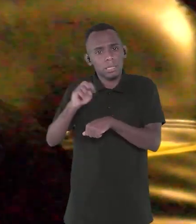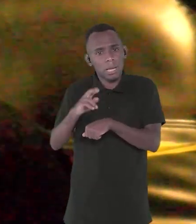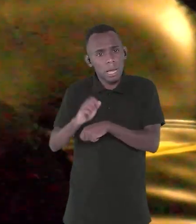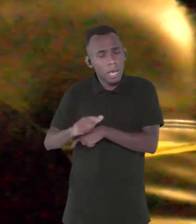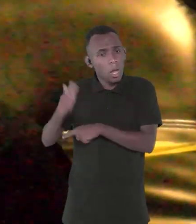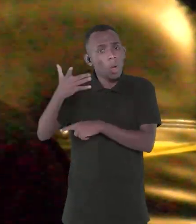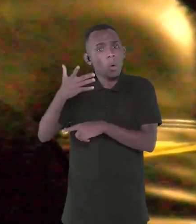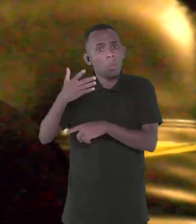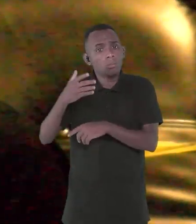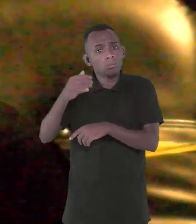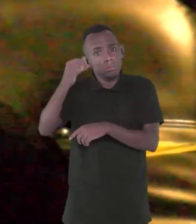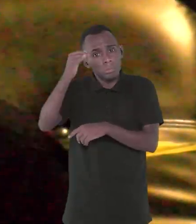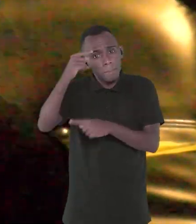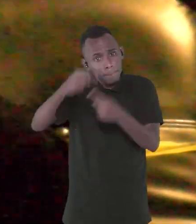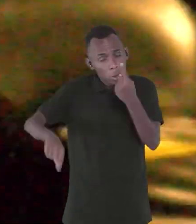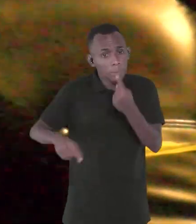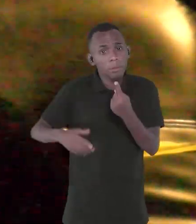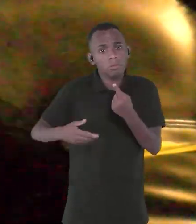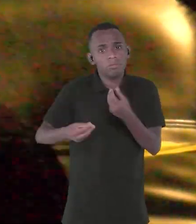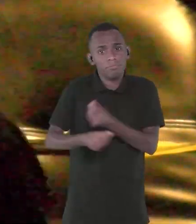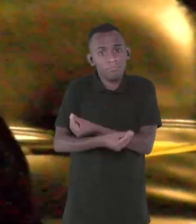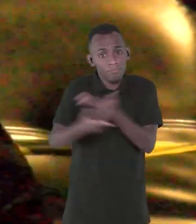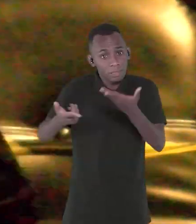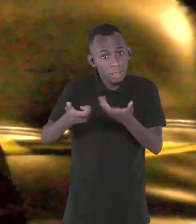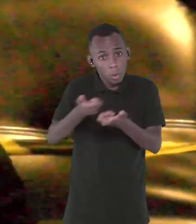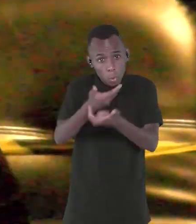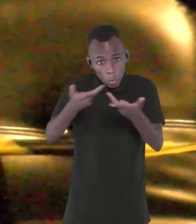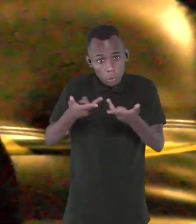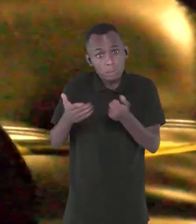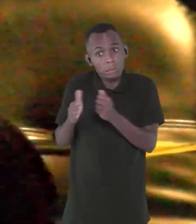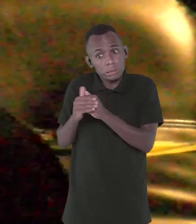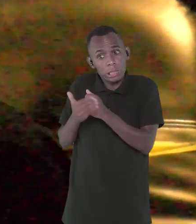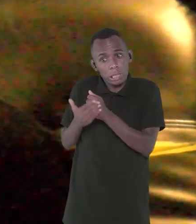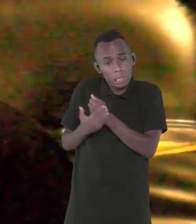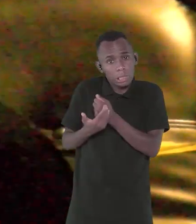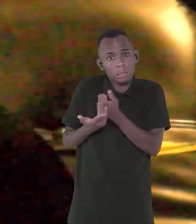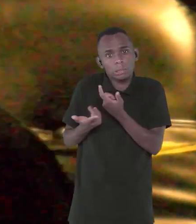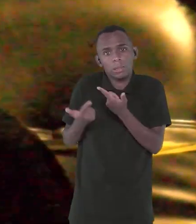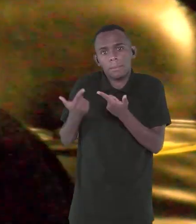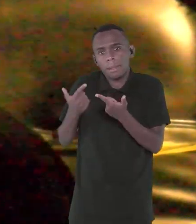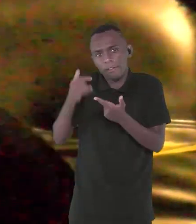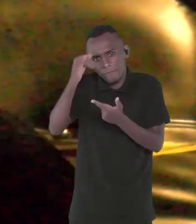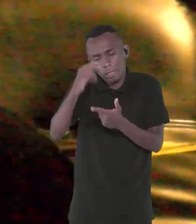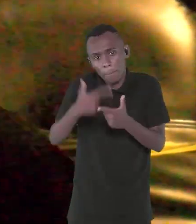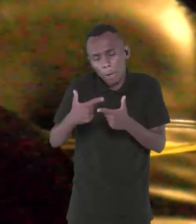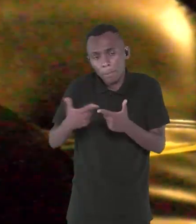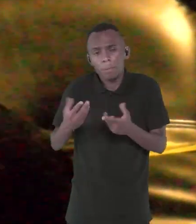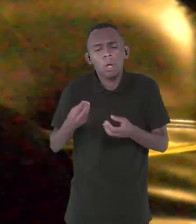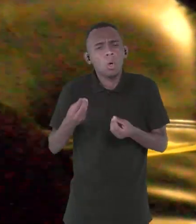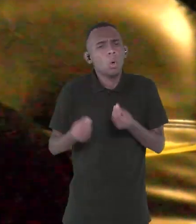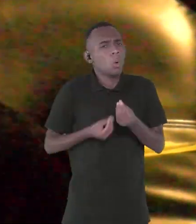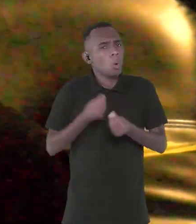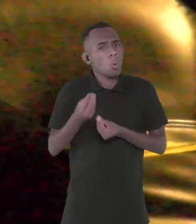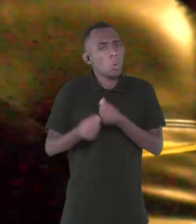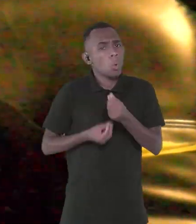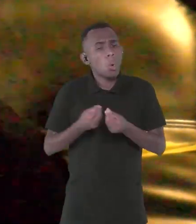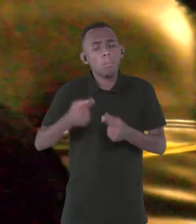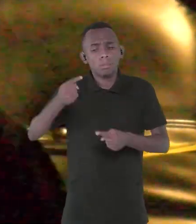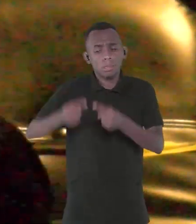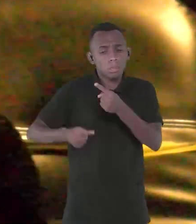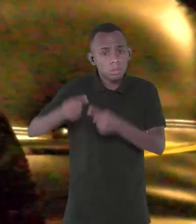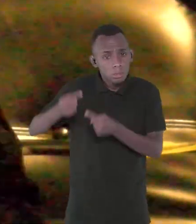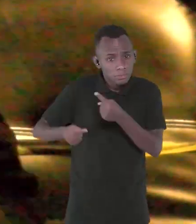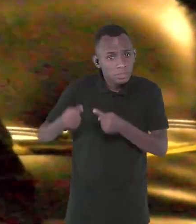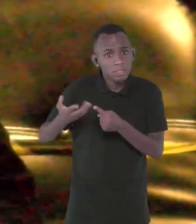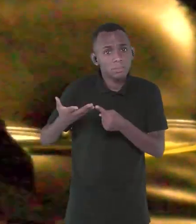Pegasus para o governo ucraniano para não criar um problema ali com o governo russo. Como que isso está sendo debatido